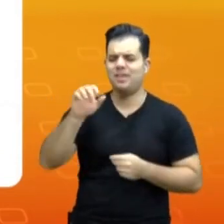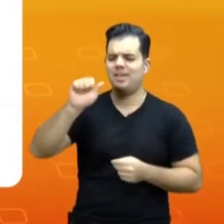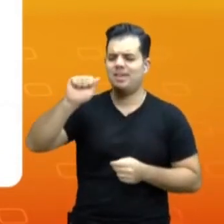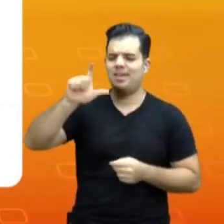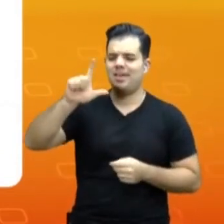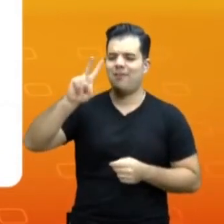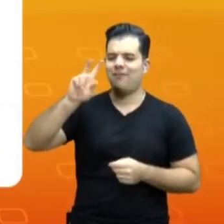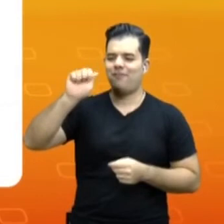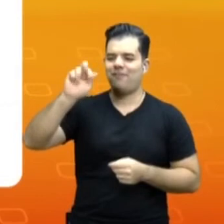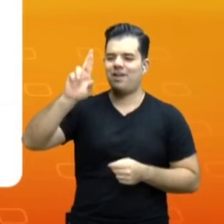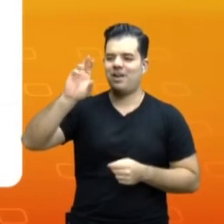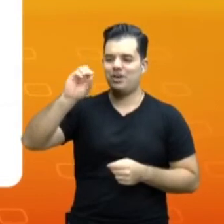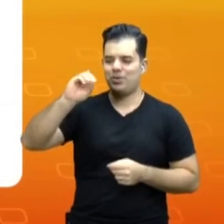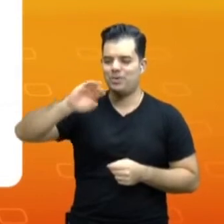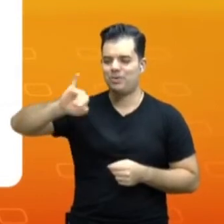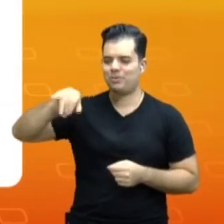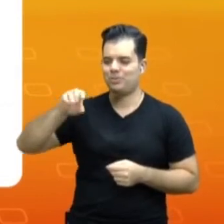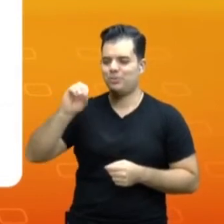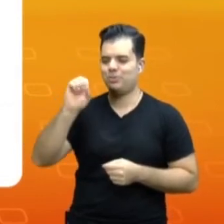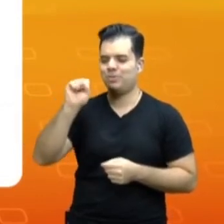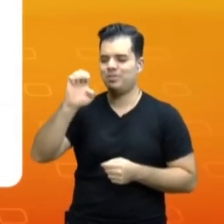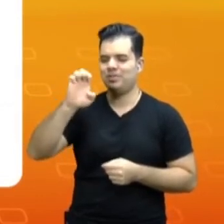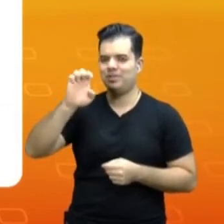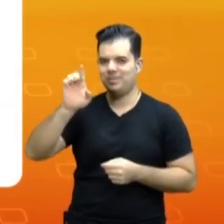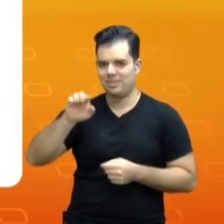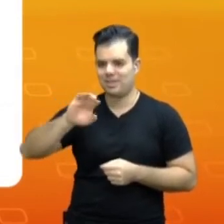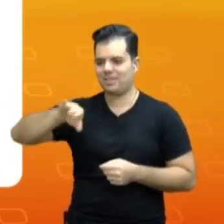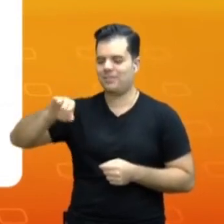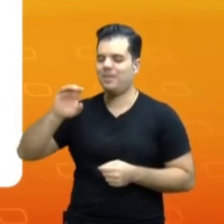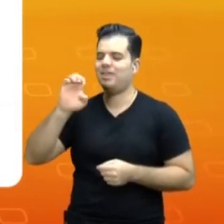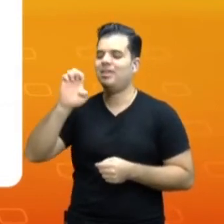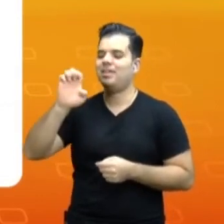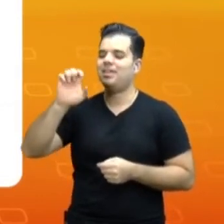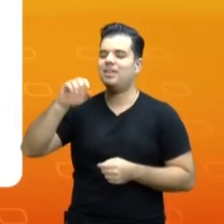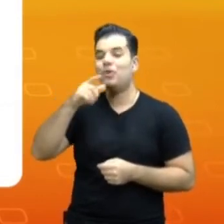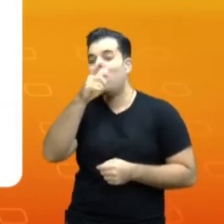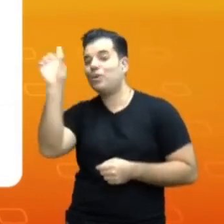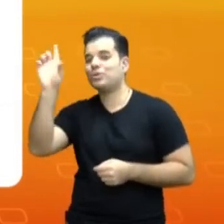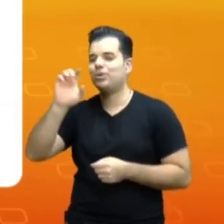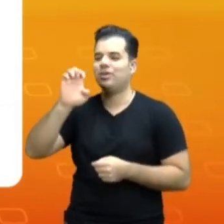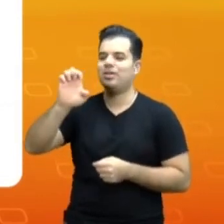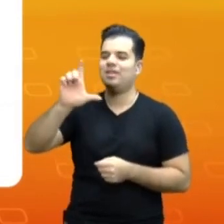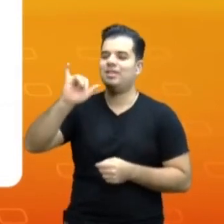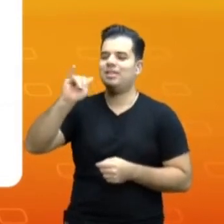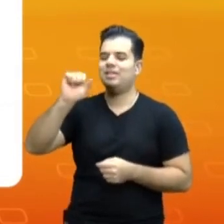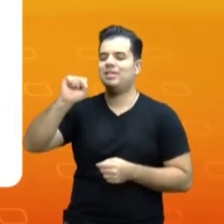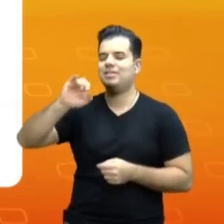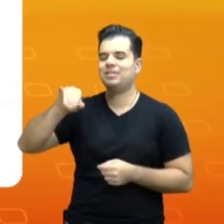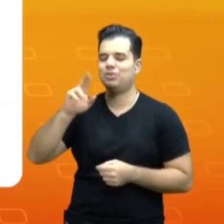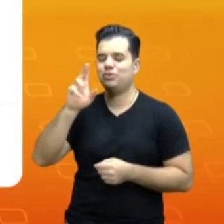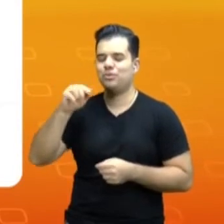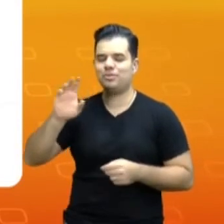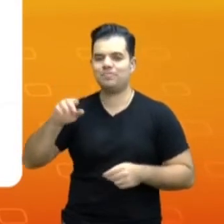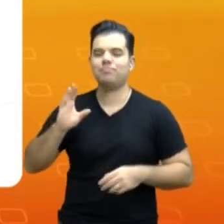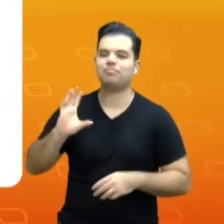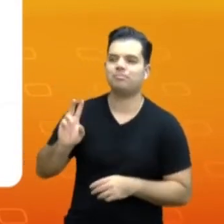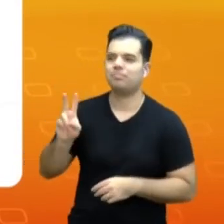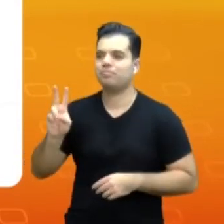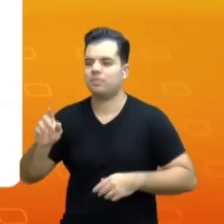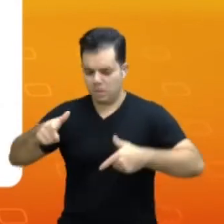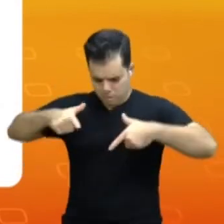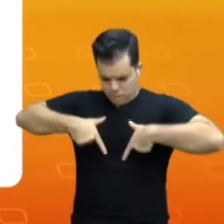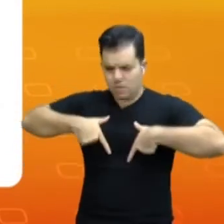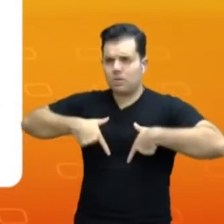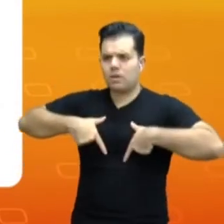e logo na cerimônia de abertura, o nosso técnico local estava sem uma credencial adequada e eles foram obrigados a entrar